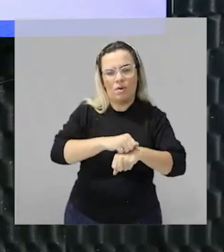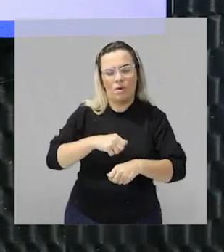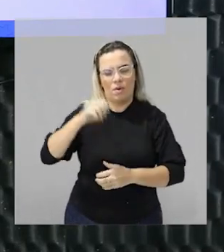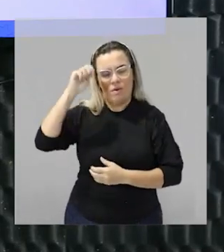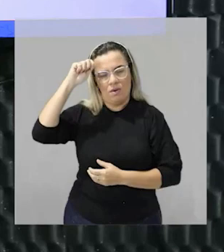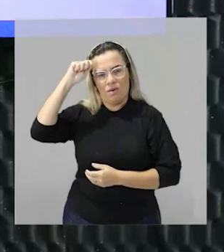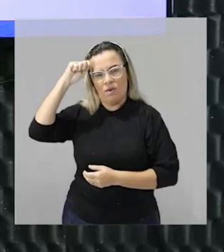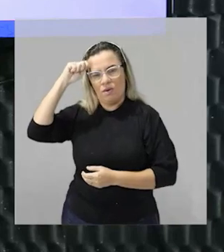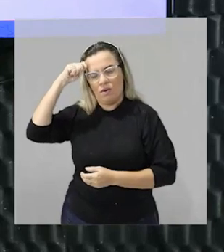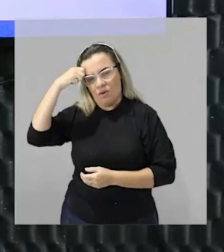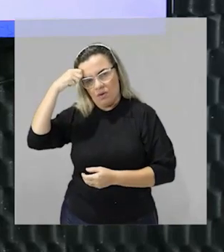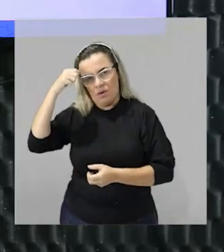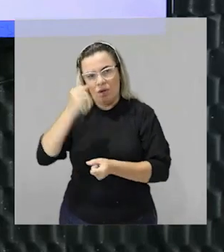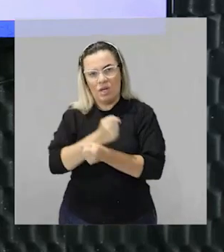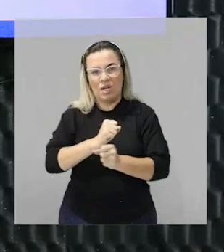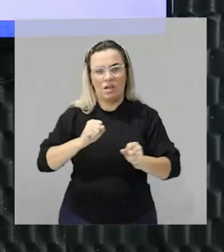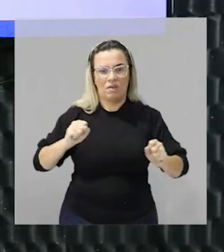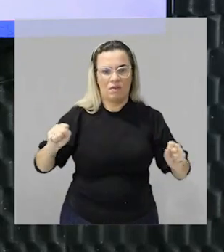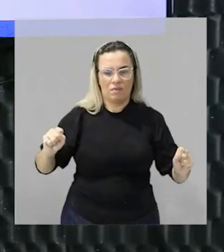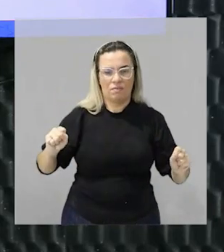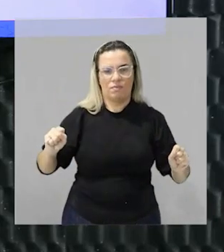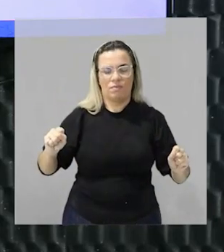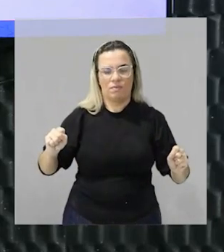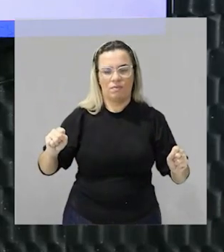negros ex-escravos,